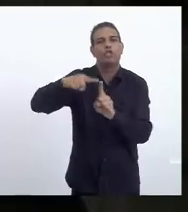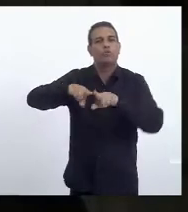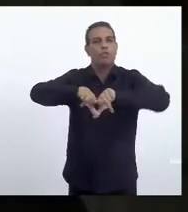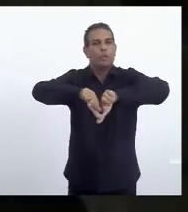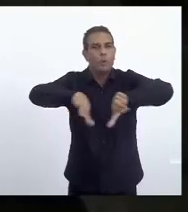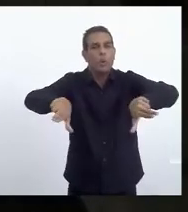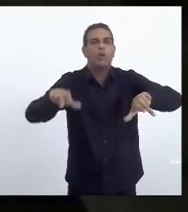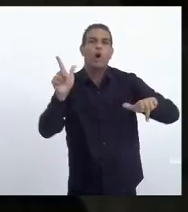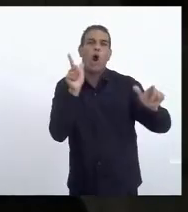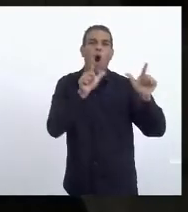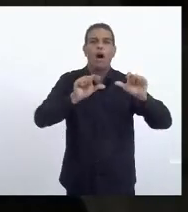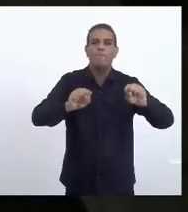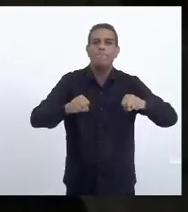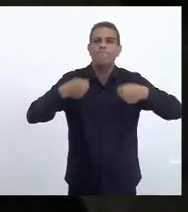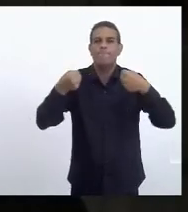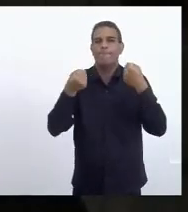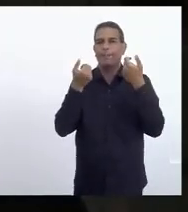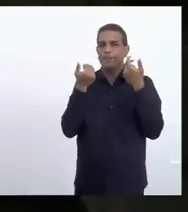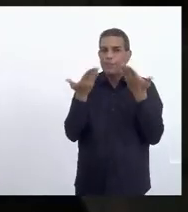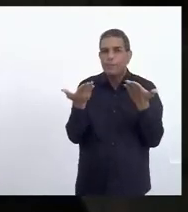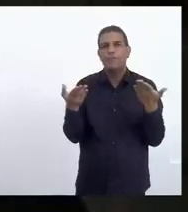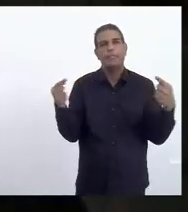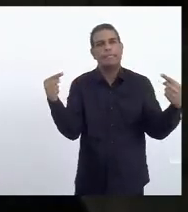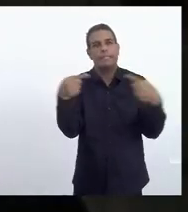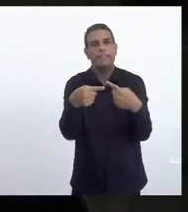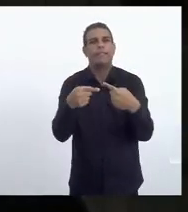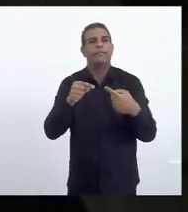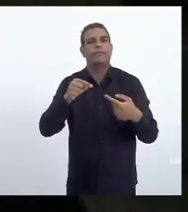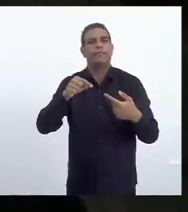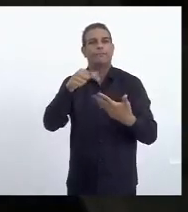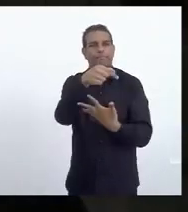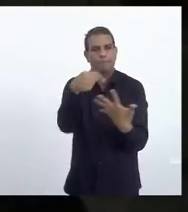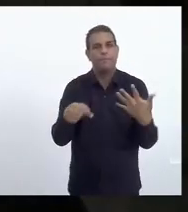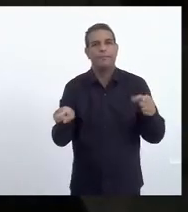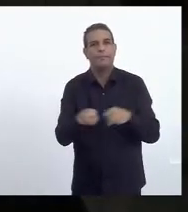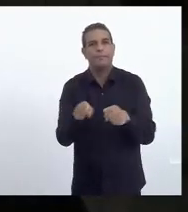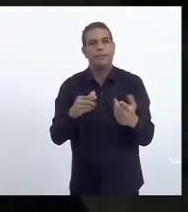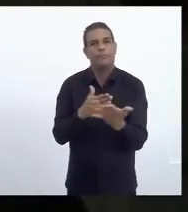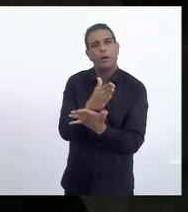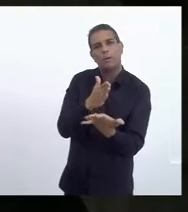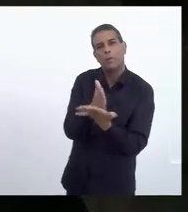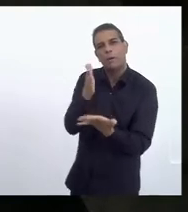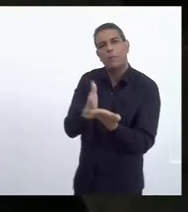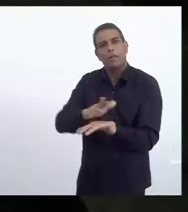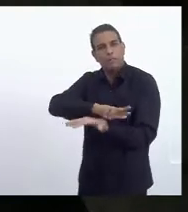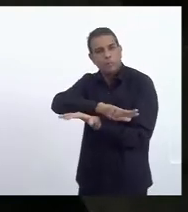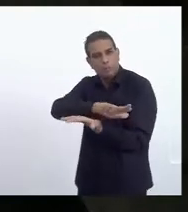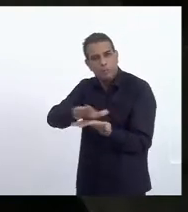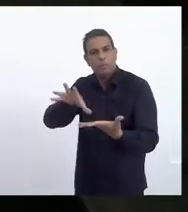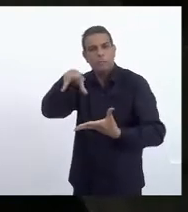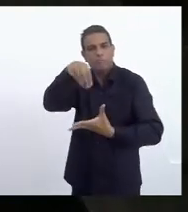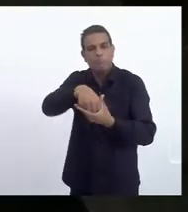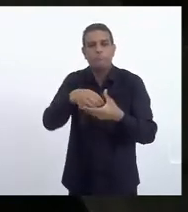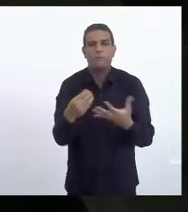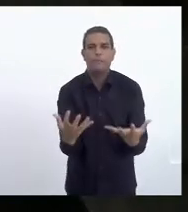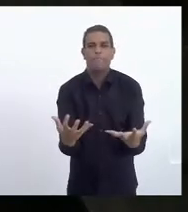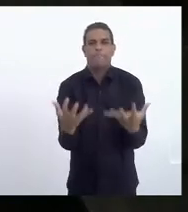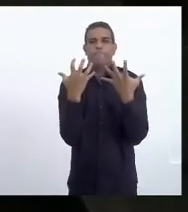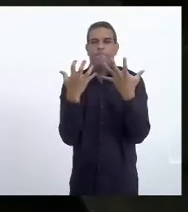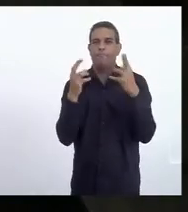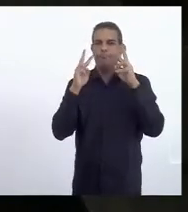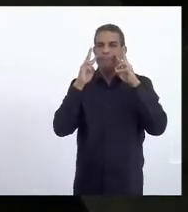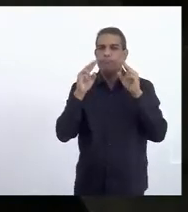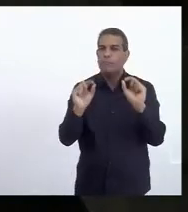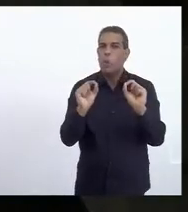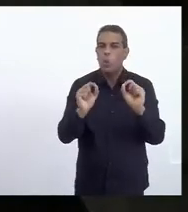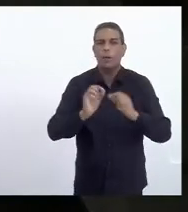problemas de agressão a sustentabilidade a biodiversidade de gasto lugares do mundo primeira coisa que chamou a atenção que eu quero que